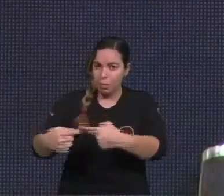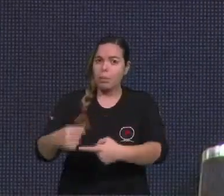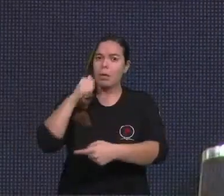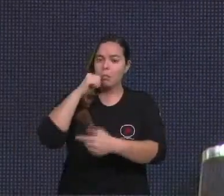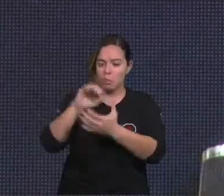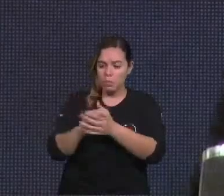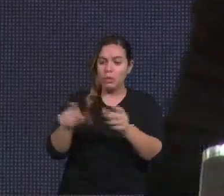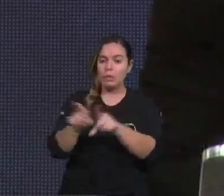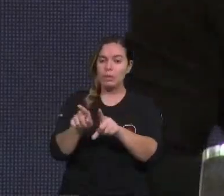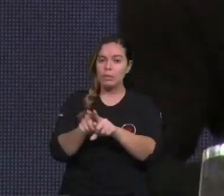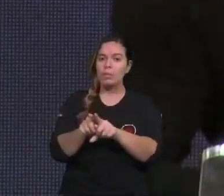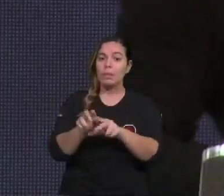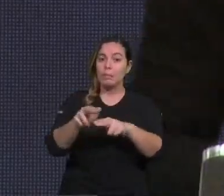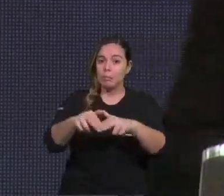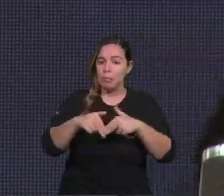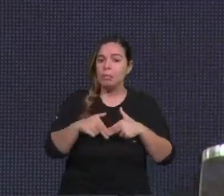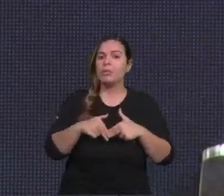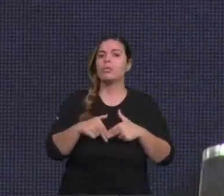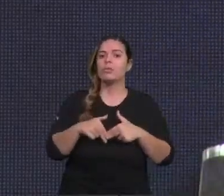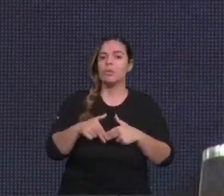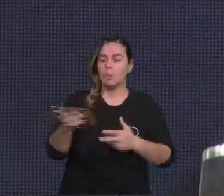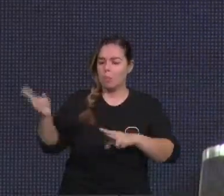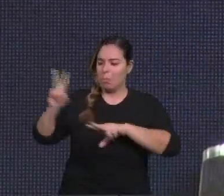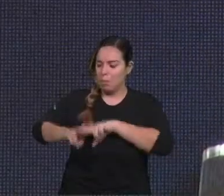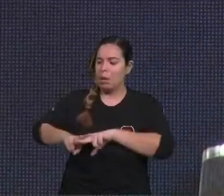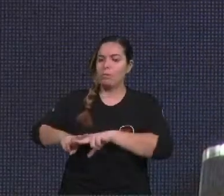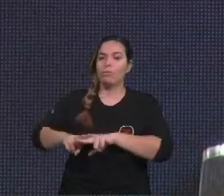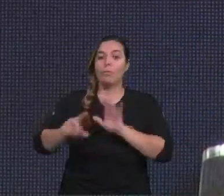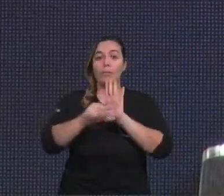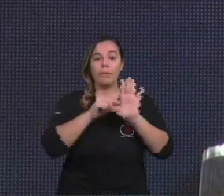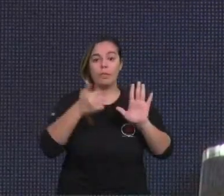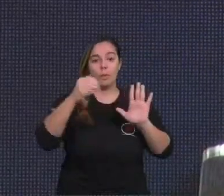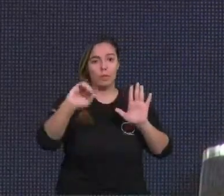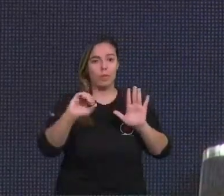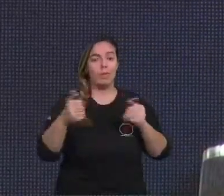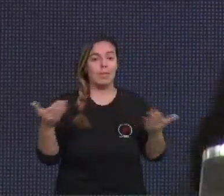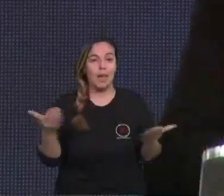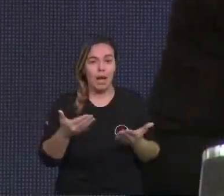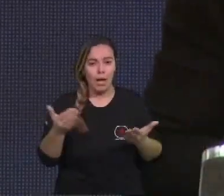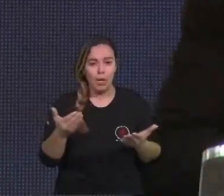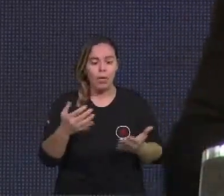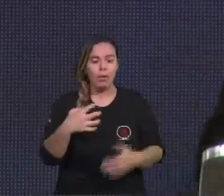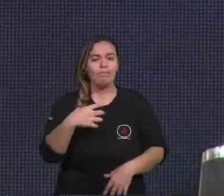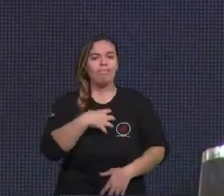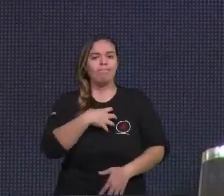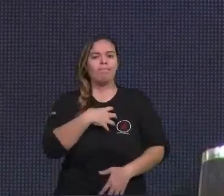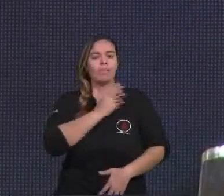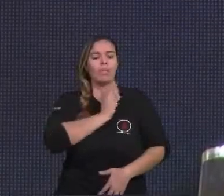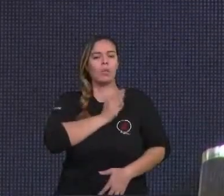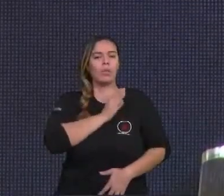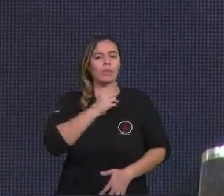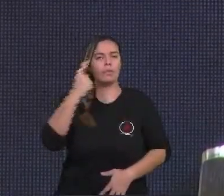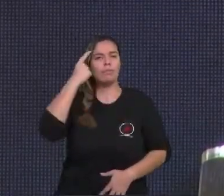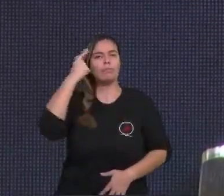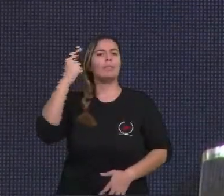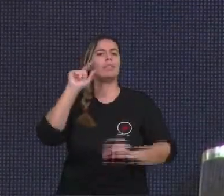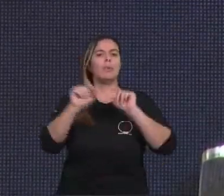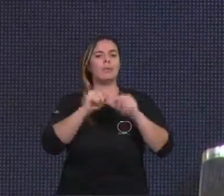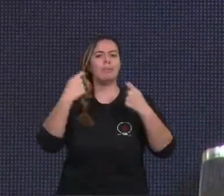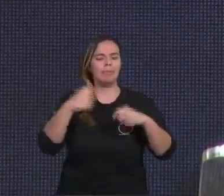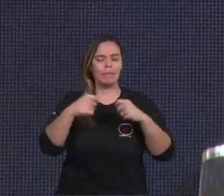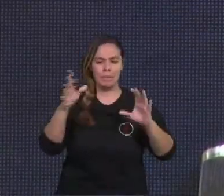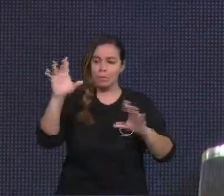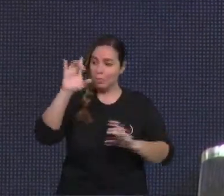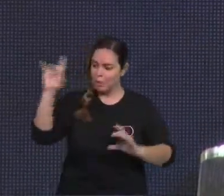nossas mulheres, por isso, estiveram em cativeiro. Verso 10, agora me tem vindo ao coração que façamos uma